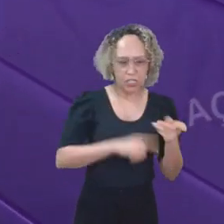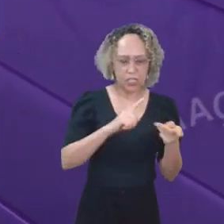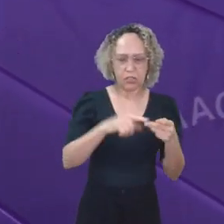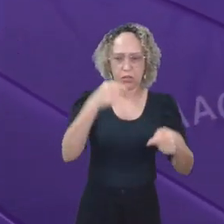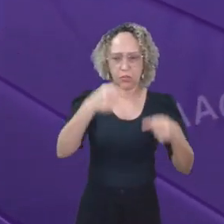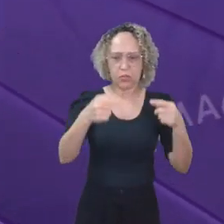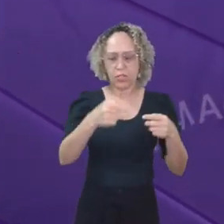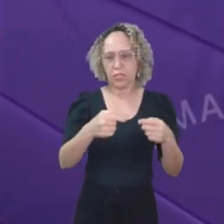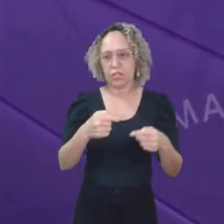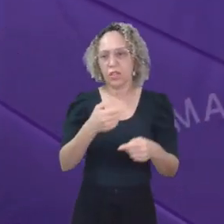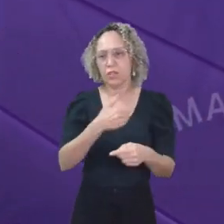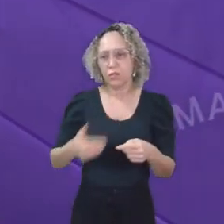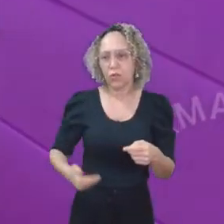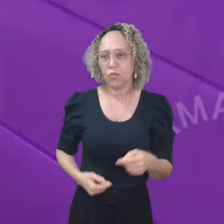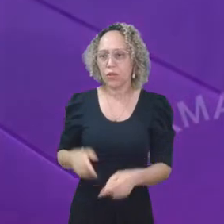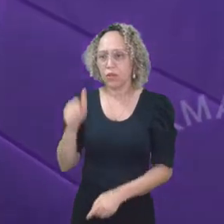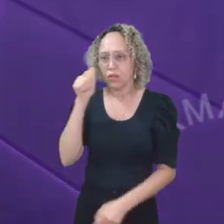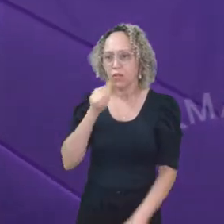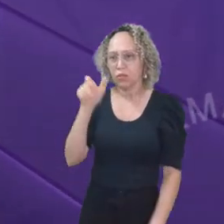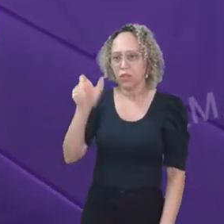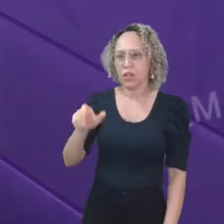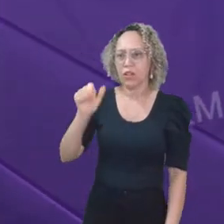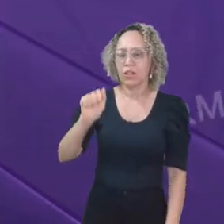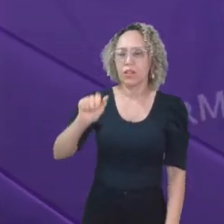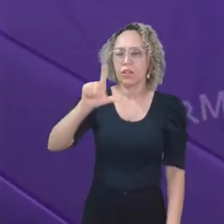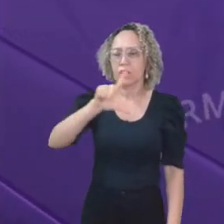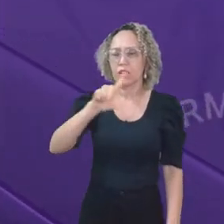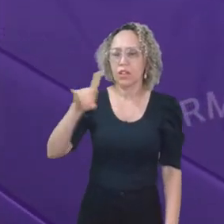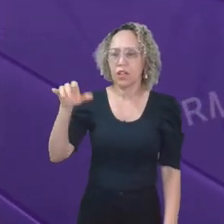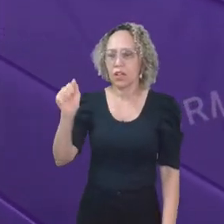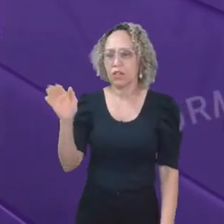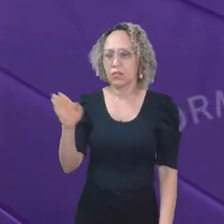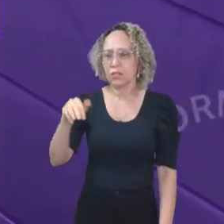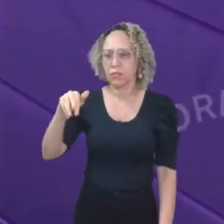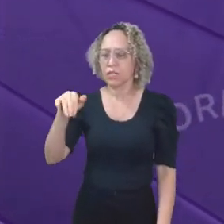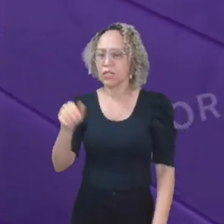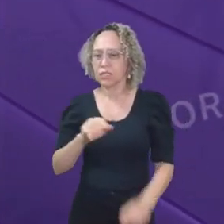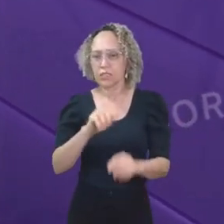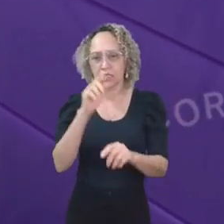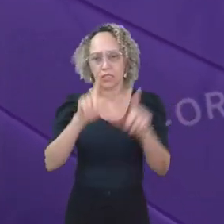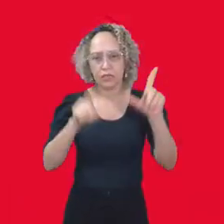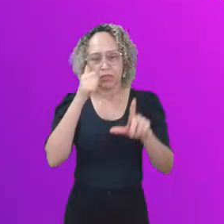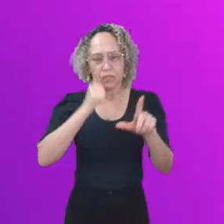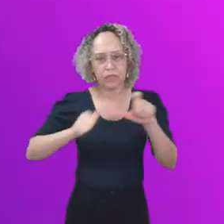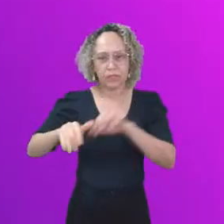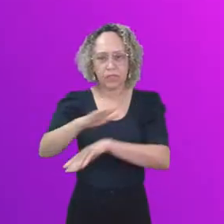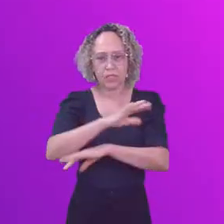públicas, com Alda Maria Paim. Continue ligada no TV Elas por Elas.